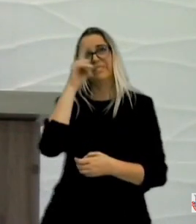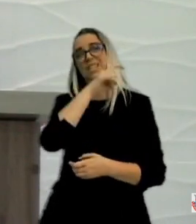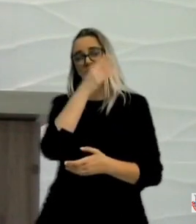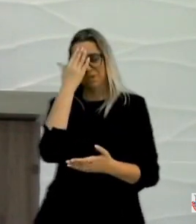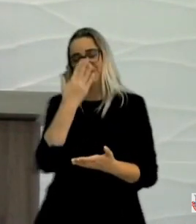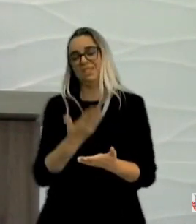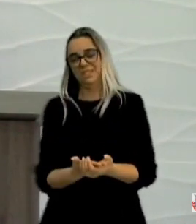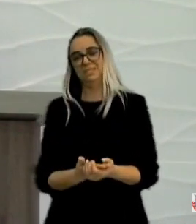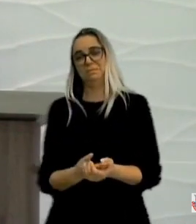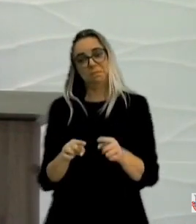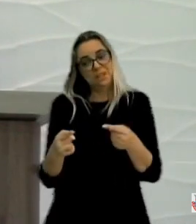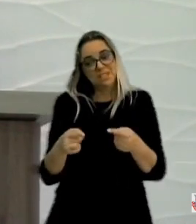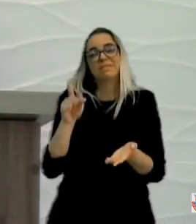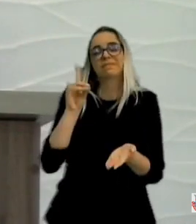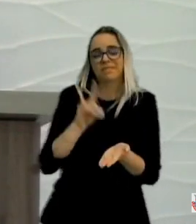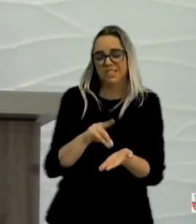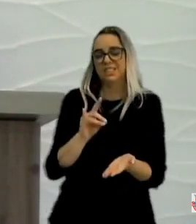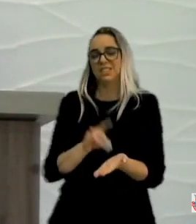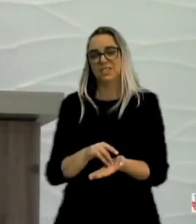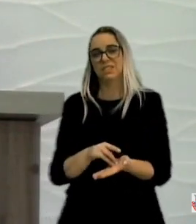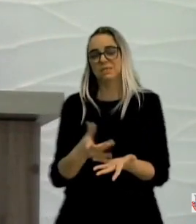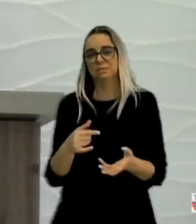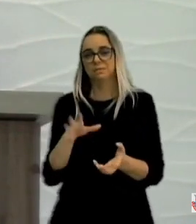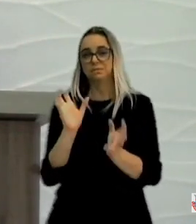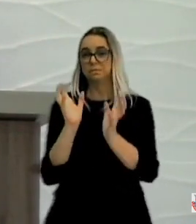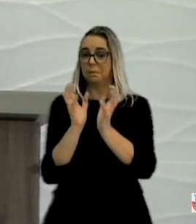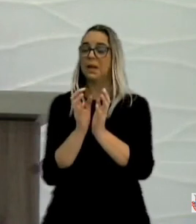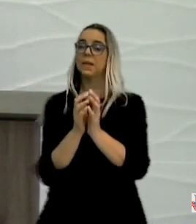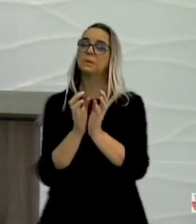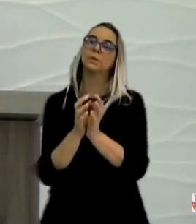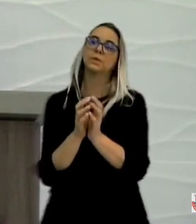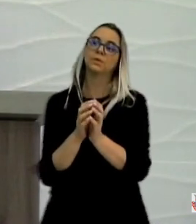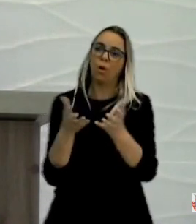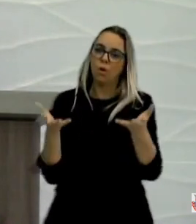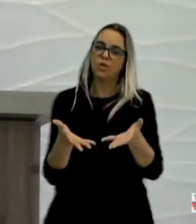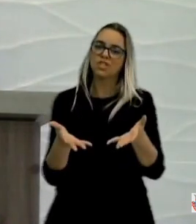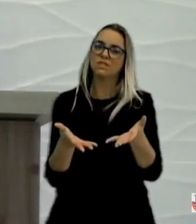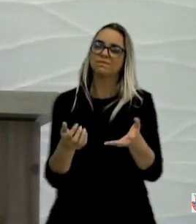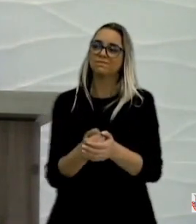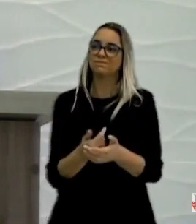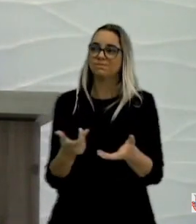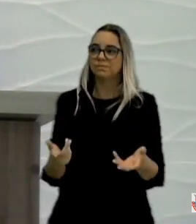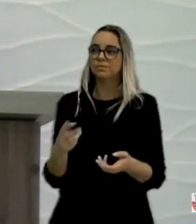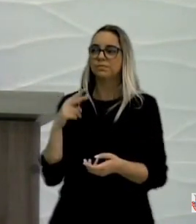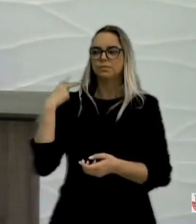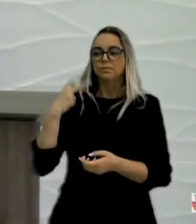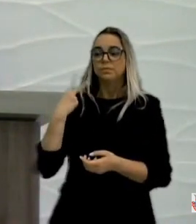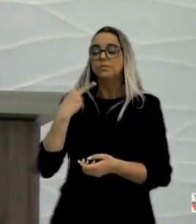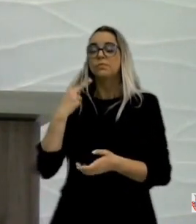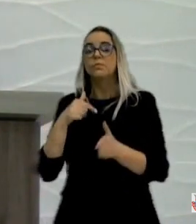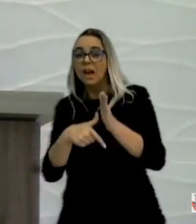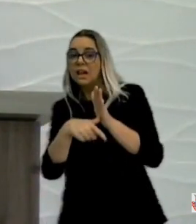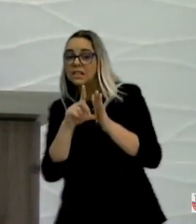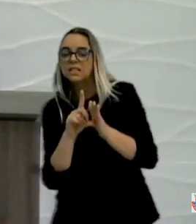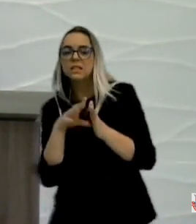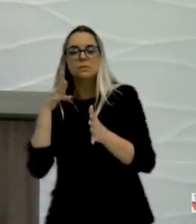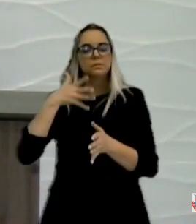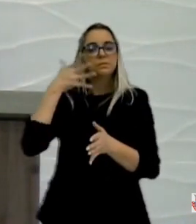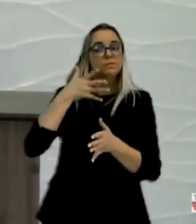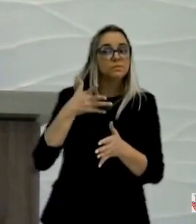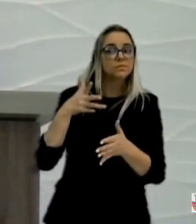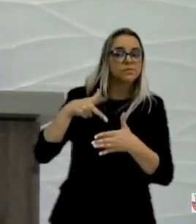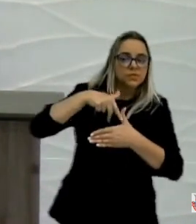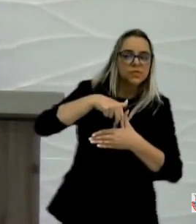acreditar, mas é a realidade do nosso estado hoje. E o vereador aqui que me antecedeu, quando diz a oposição